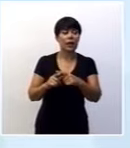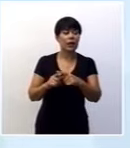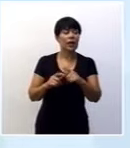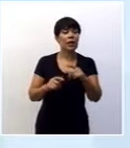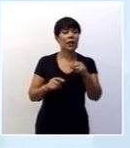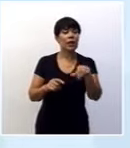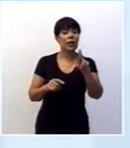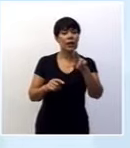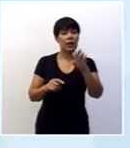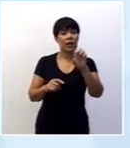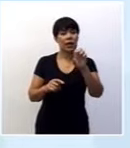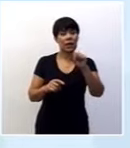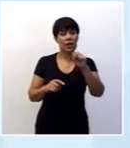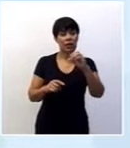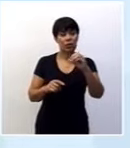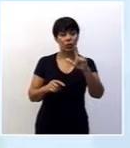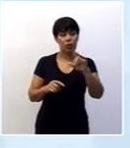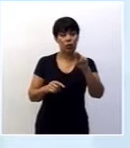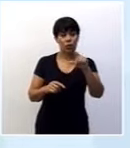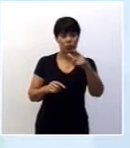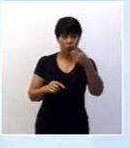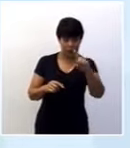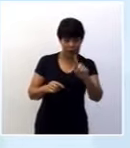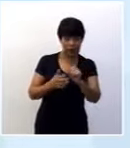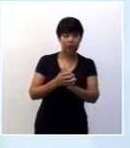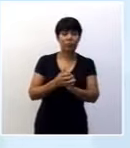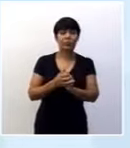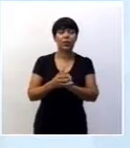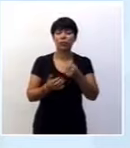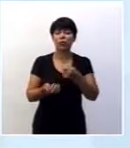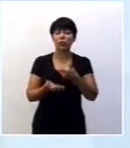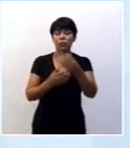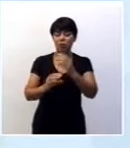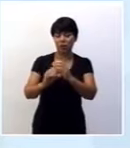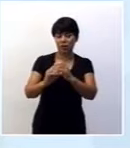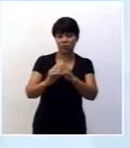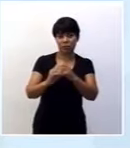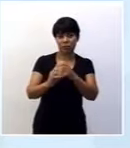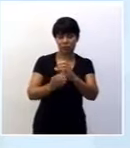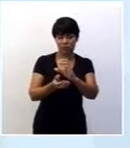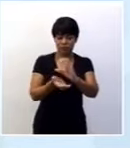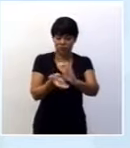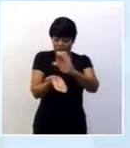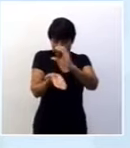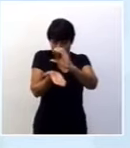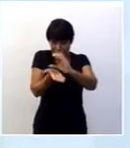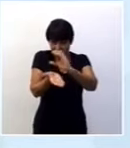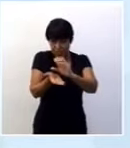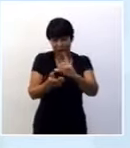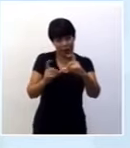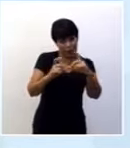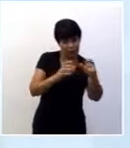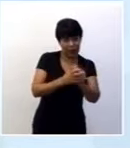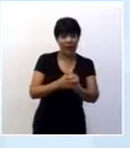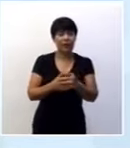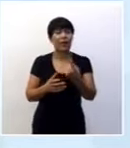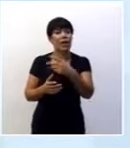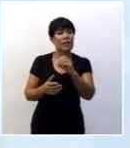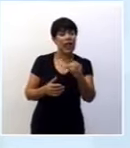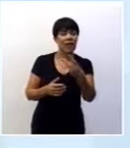né? Resolução que a gente está acostumado lá em comprar câmeras fotográficas com resolução megapixel, 10 megapixels,